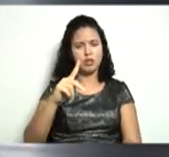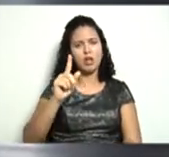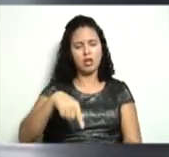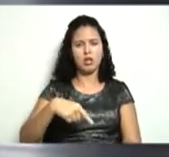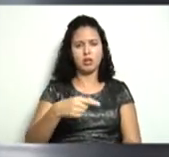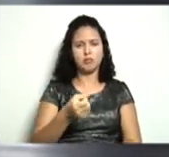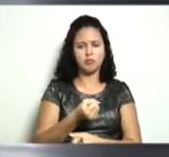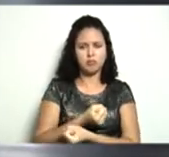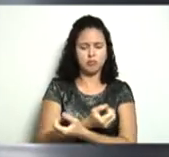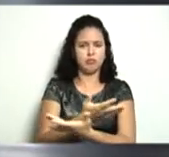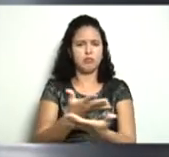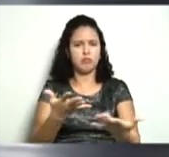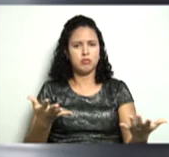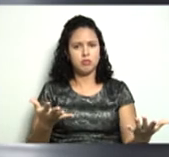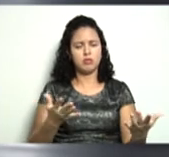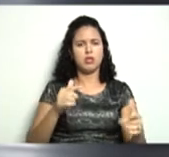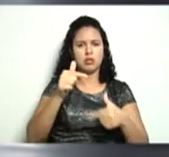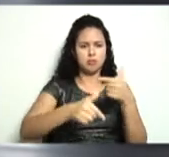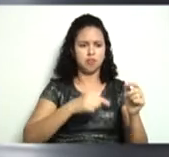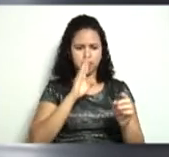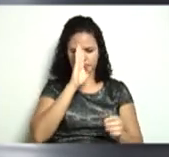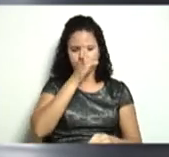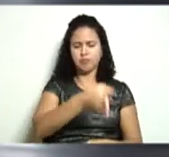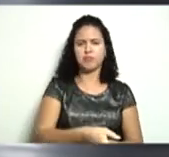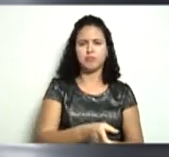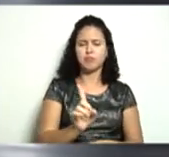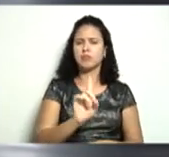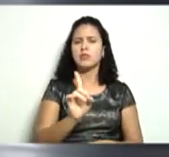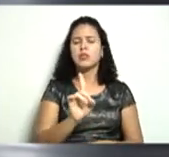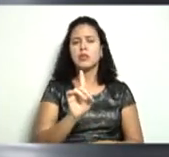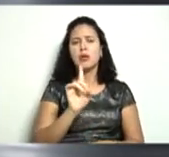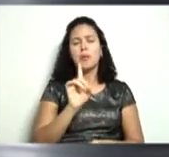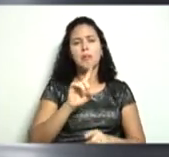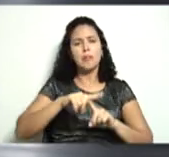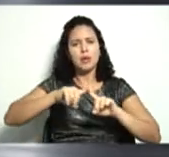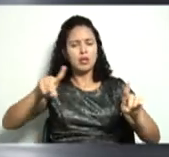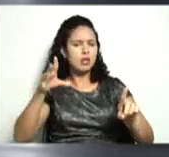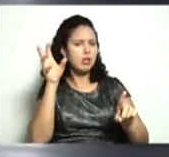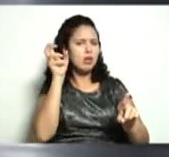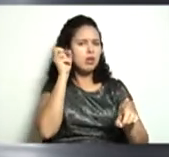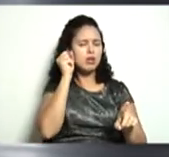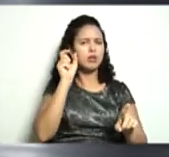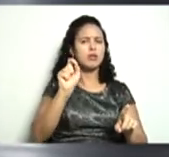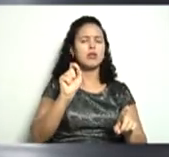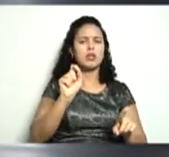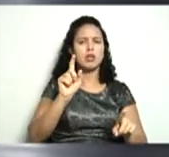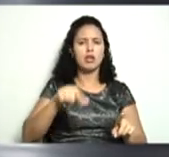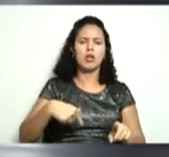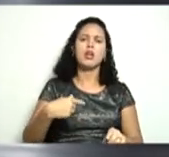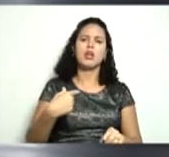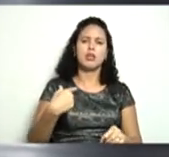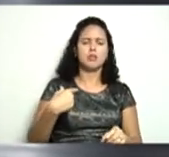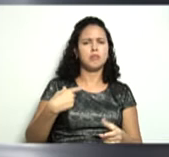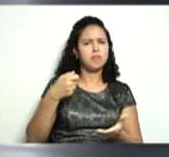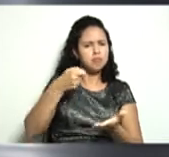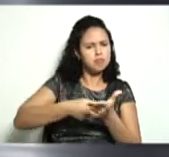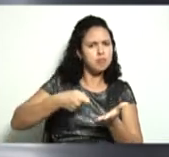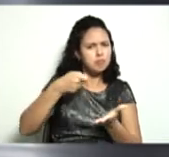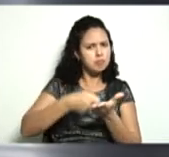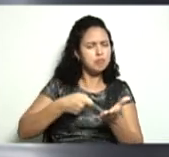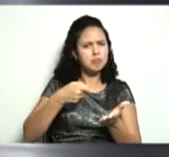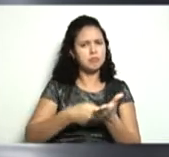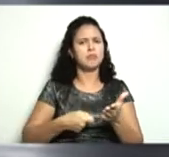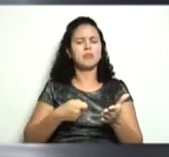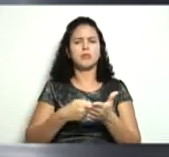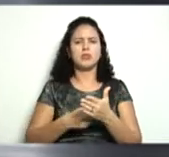distribuidora, eu nunca trabalhei diretamente, mas o que a gente ouve falar, que jamais a gente consegue chegar, por exemplo, num diretor